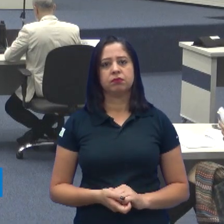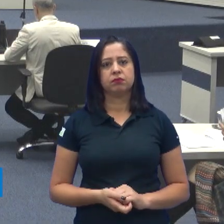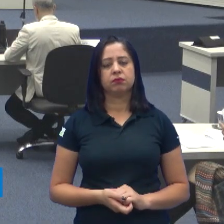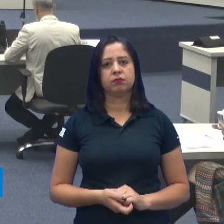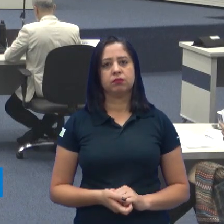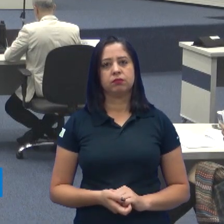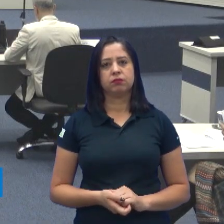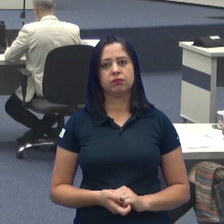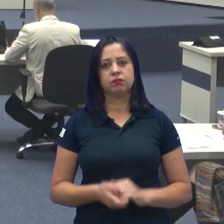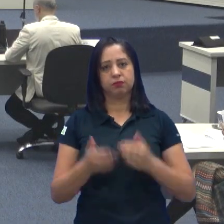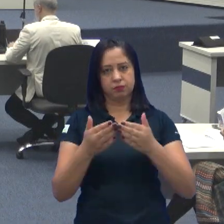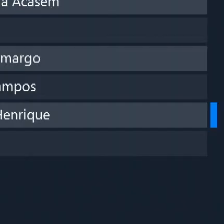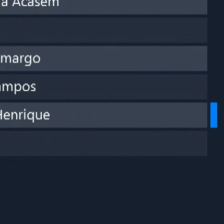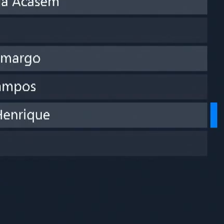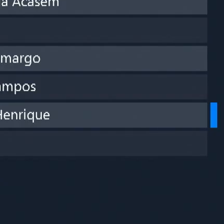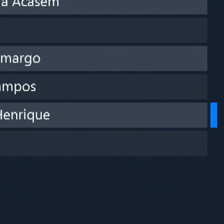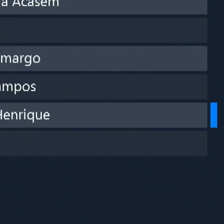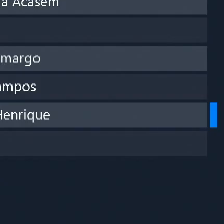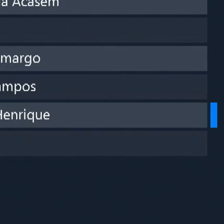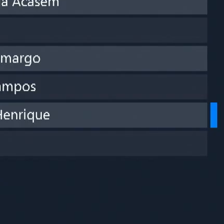Aberta a votação.